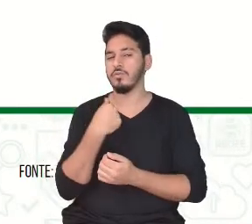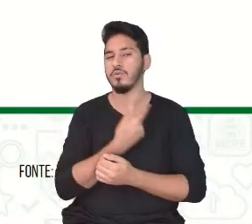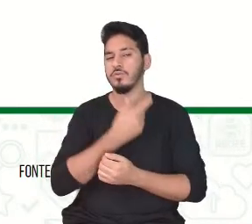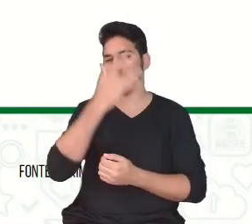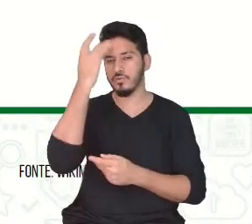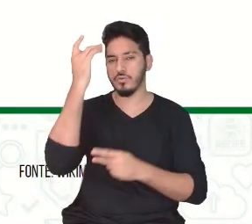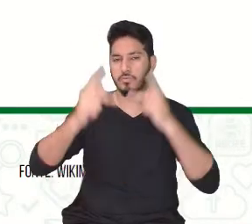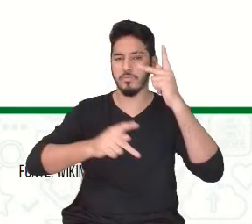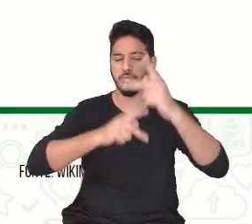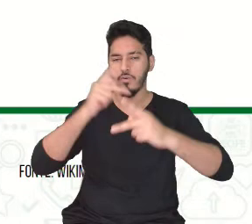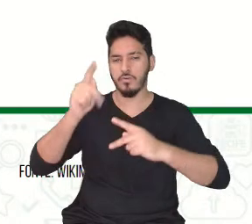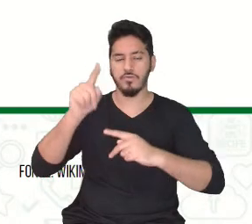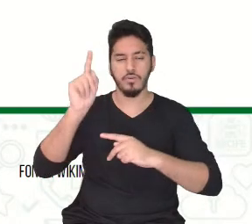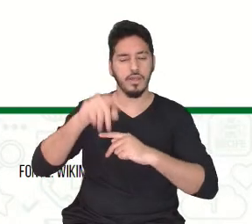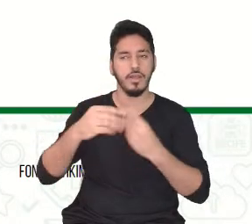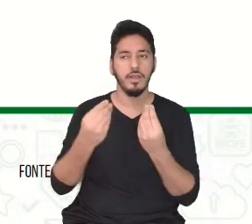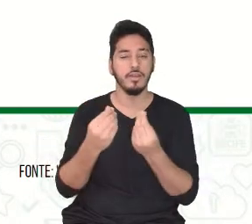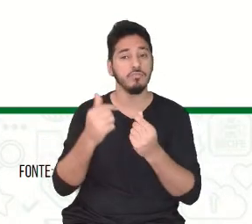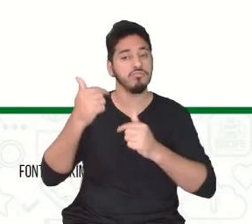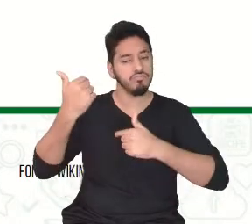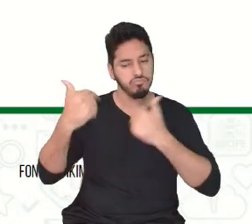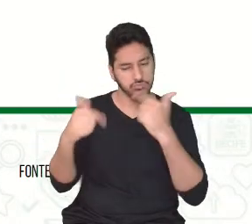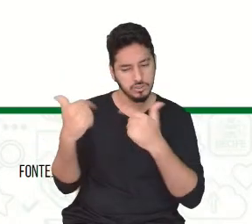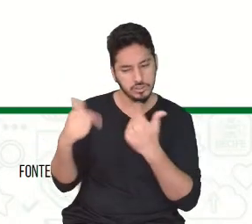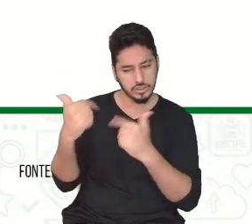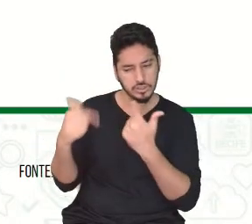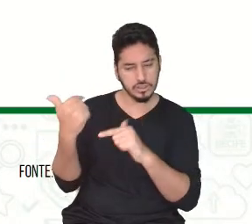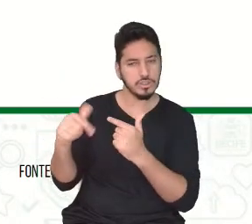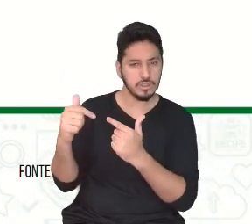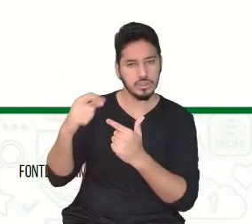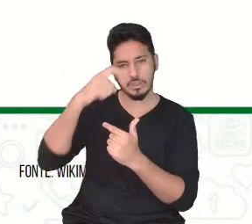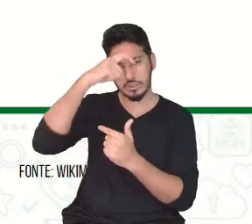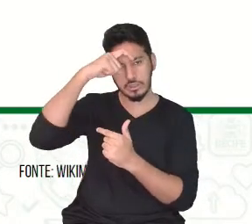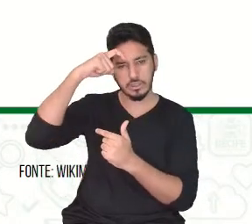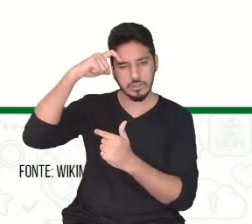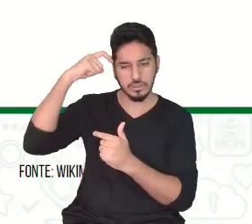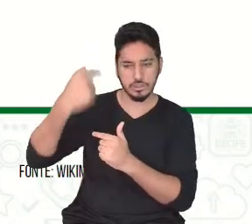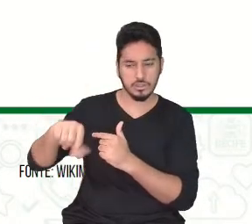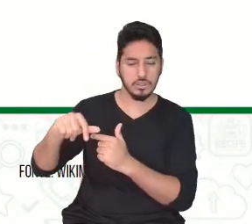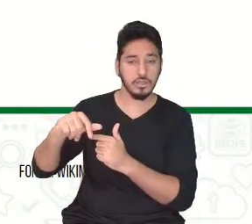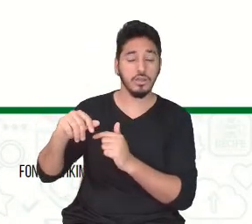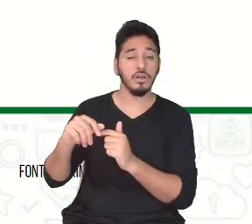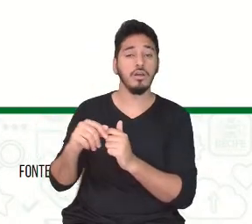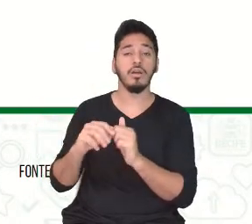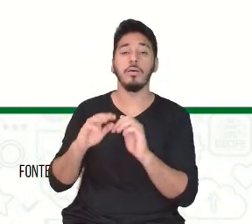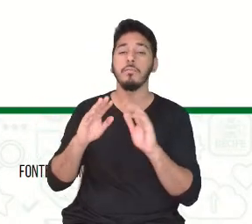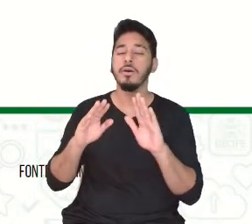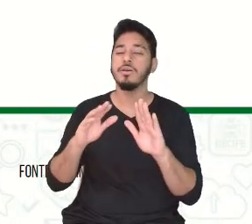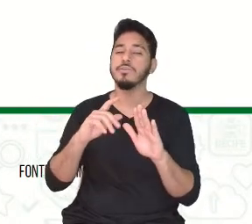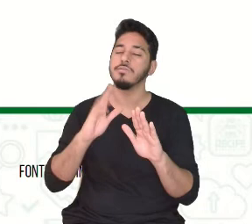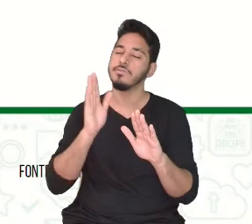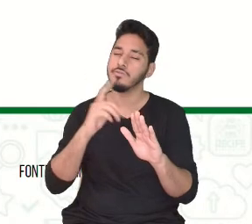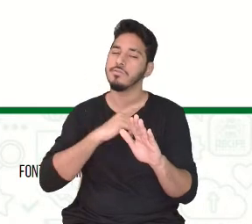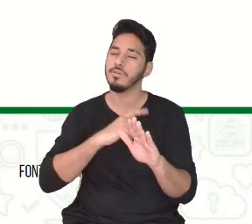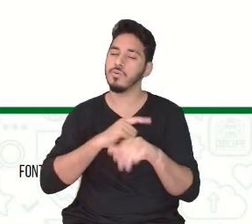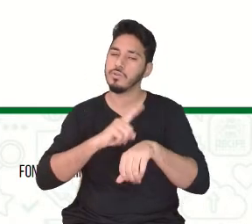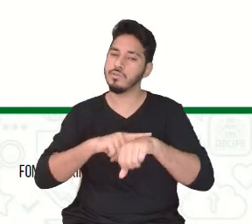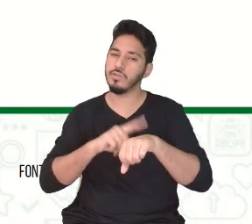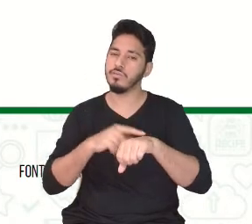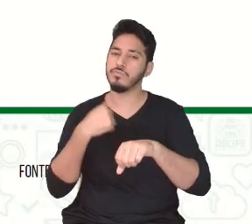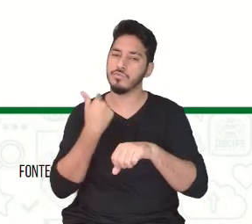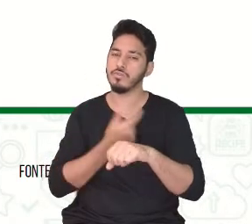é falar que é um povo muito trabalhador e que já tem um bom tempo que a gente